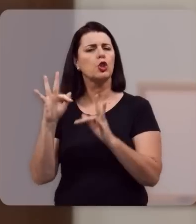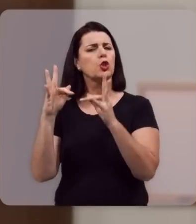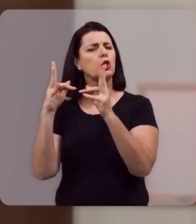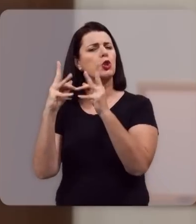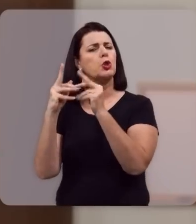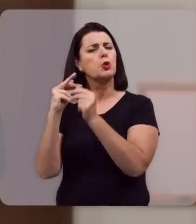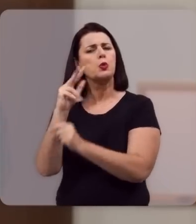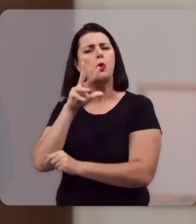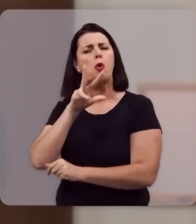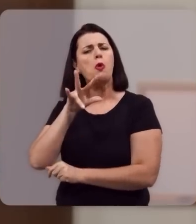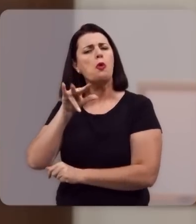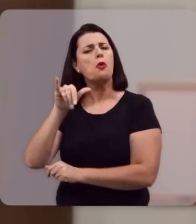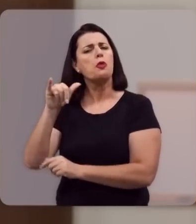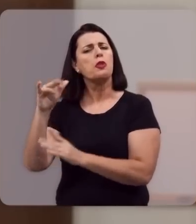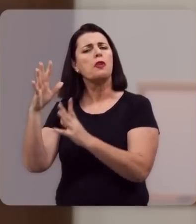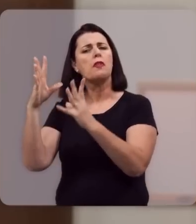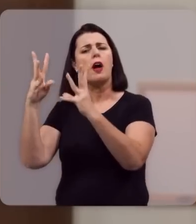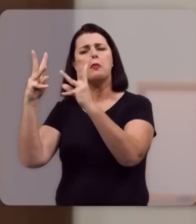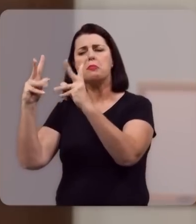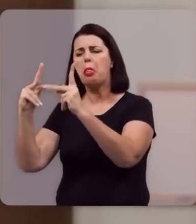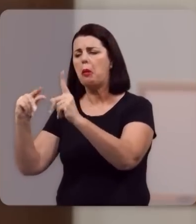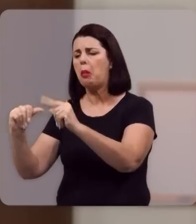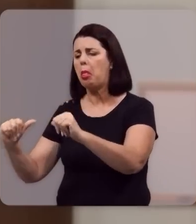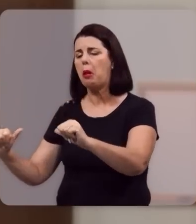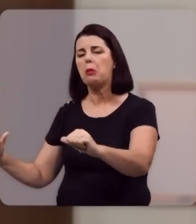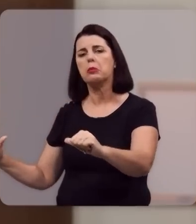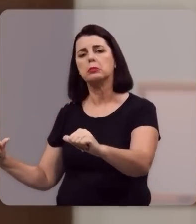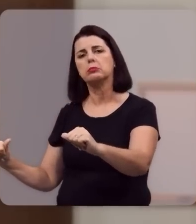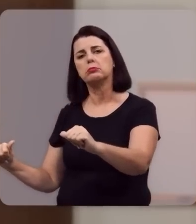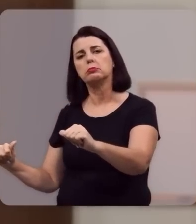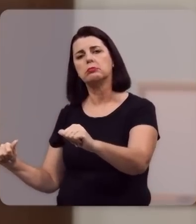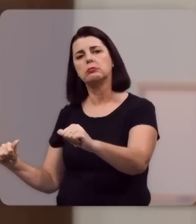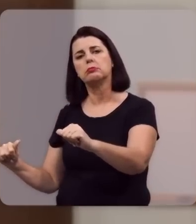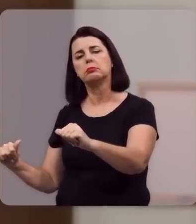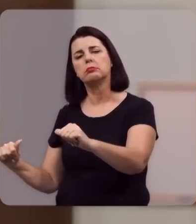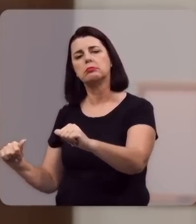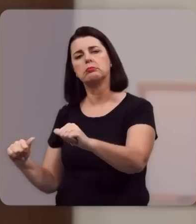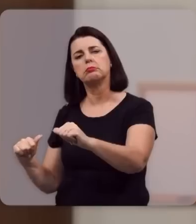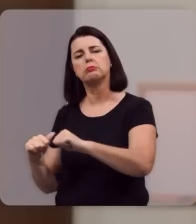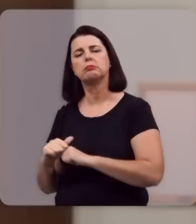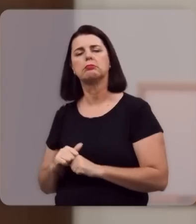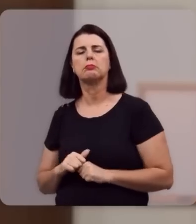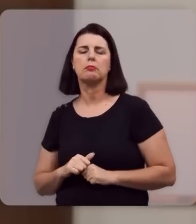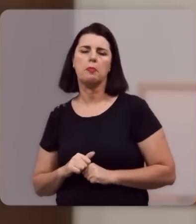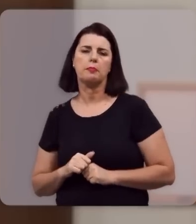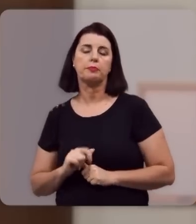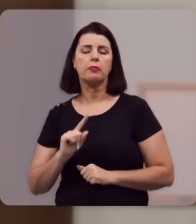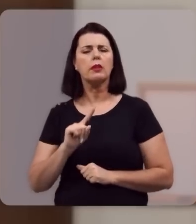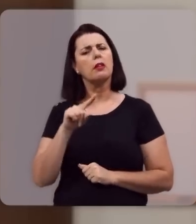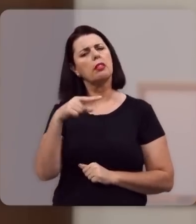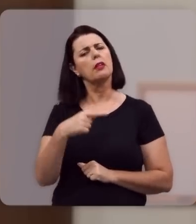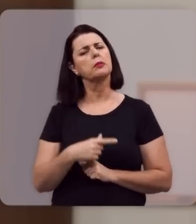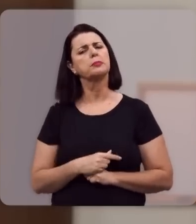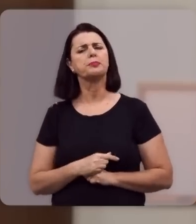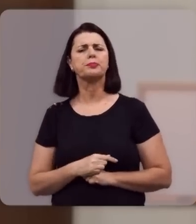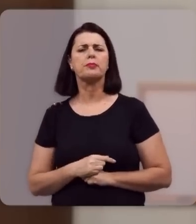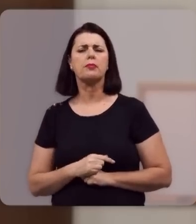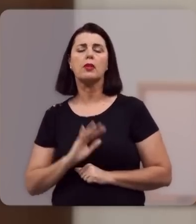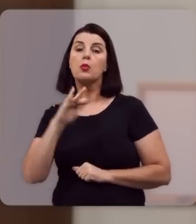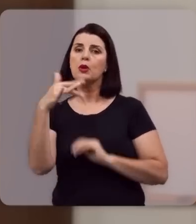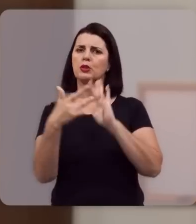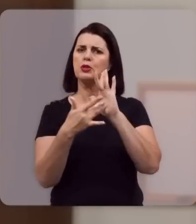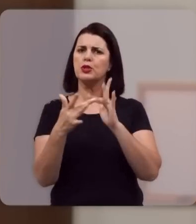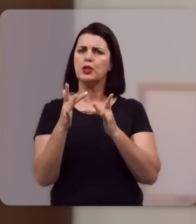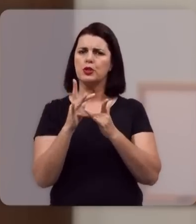Tudo vai ser jogado por terra, colapsar. Então,